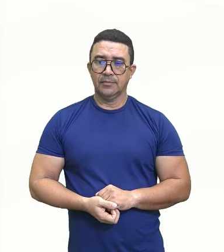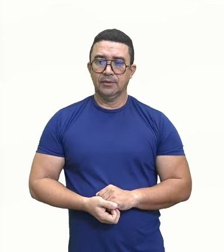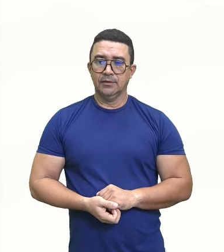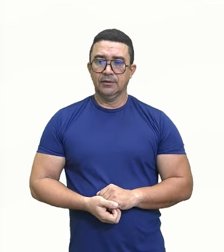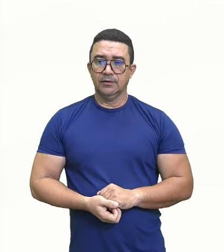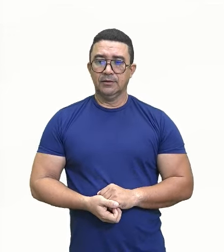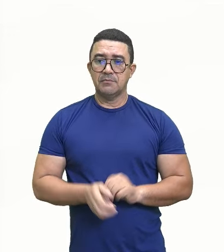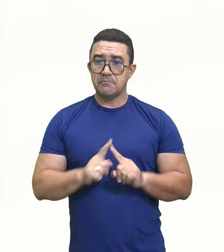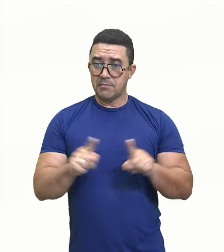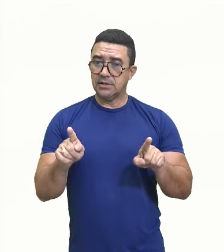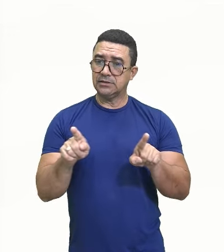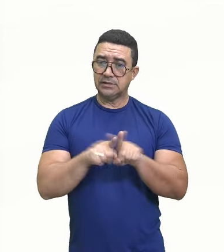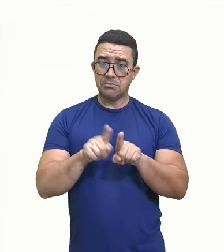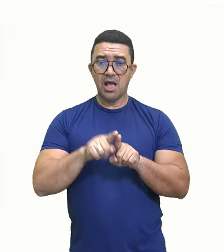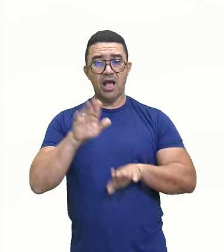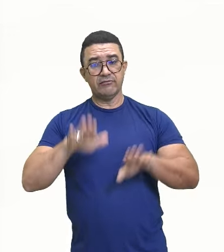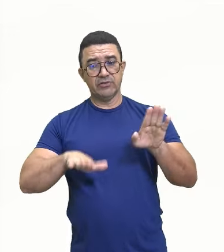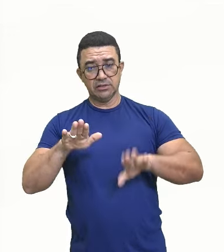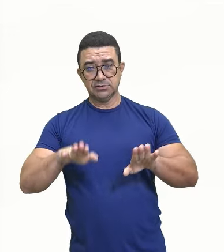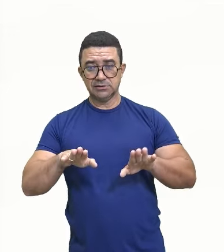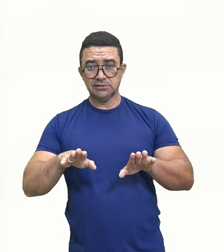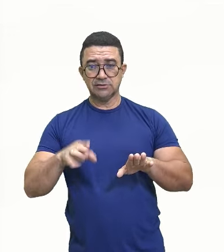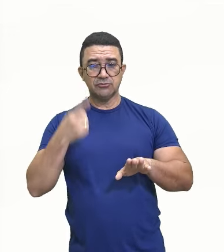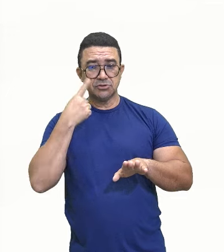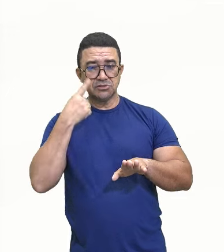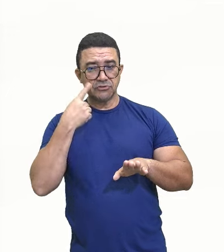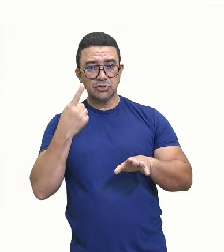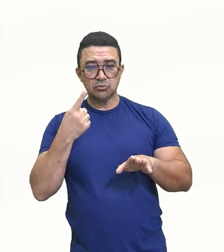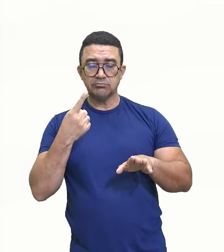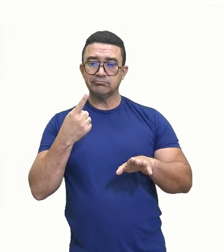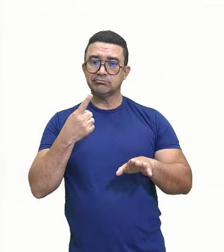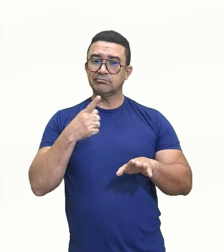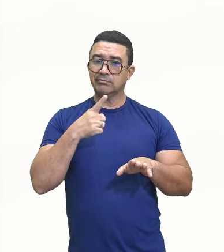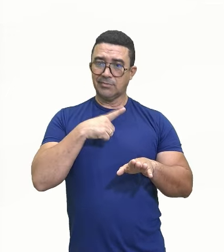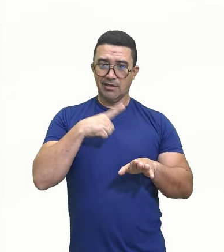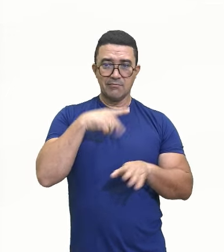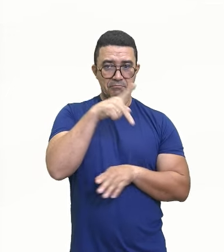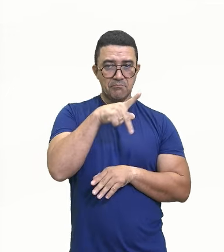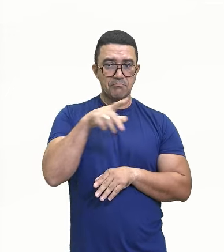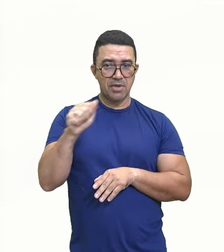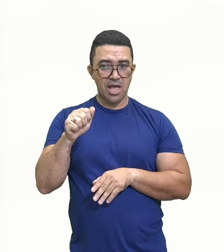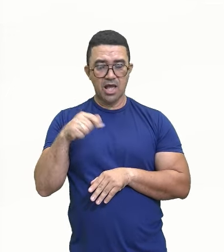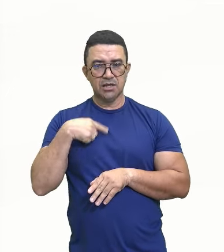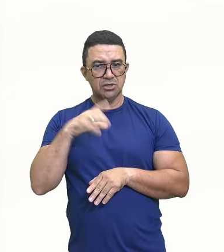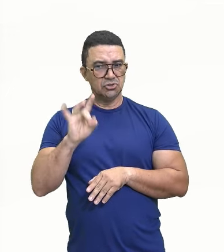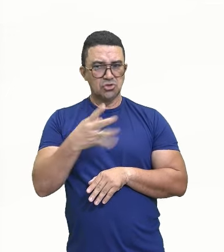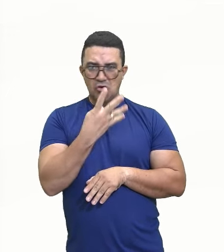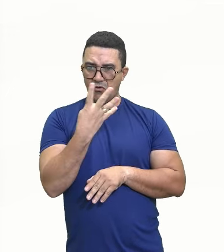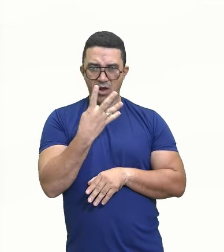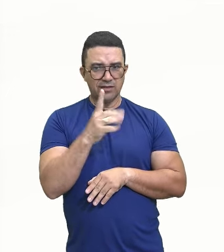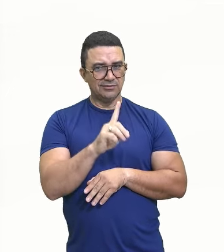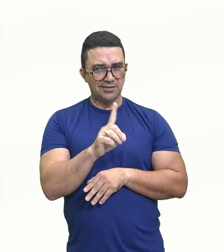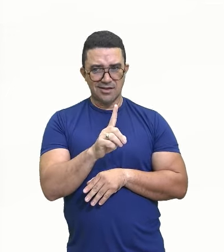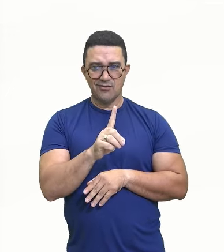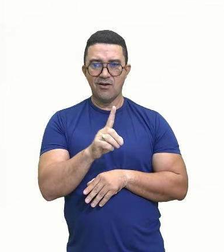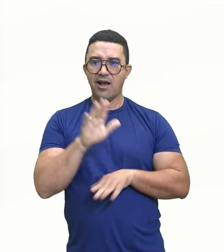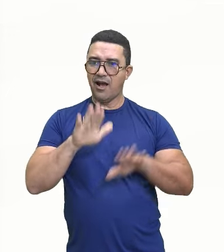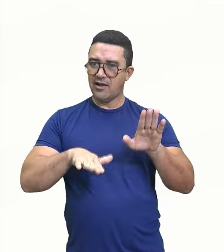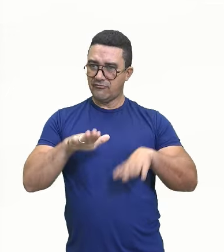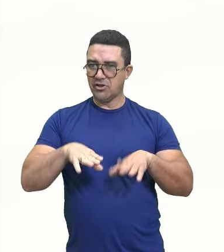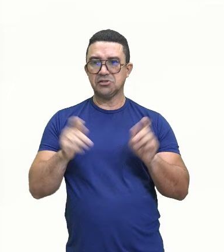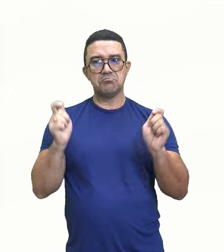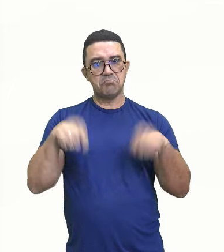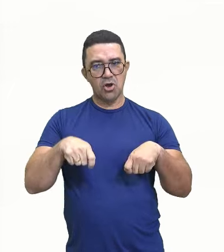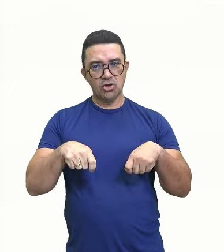Mas existem alguns casos, como vocês já observaram, que a PA não tem apenas 4 termos. Tá? Então,